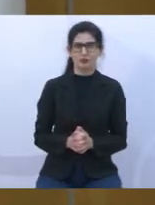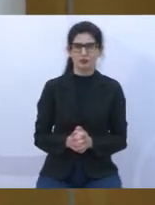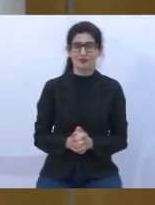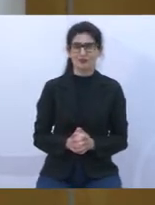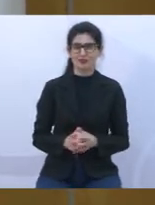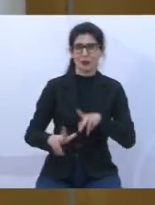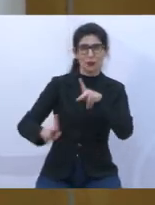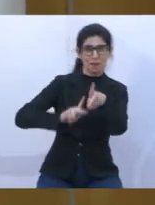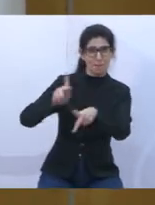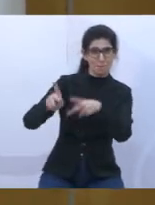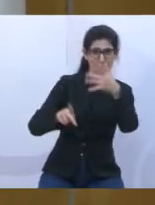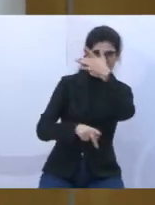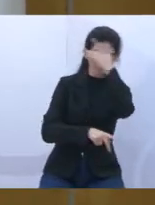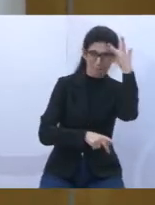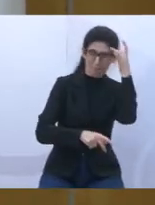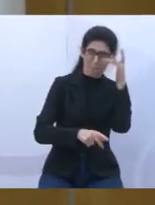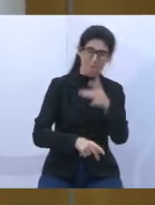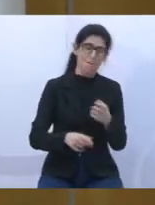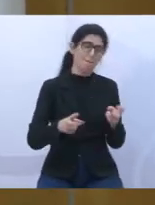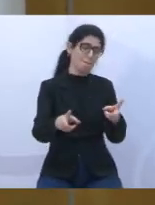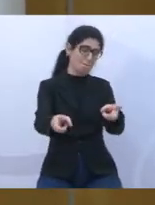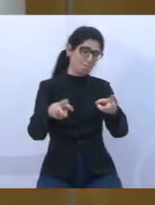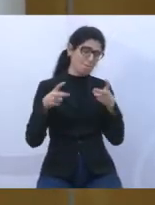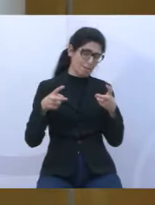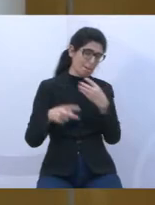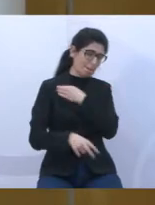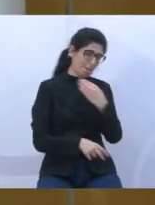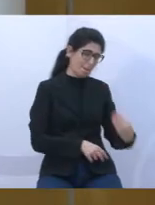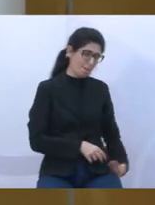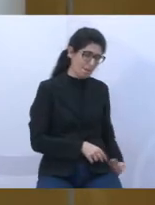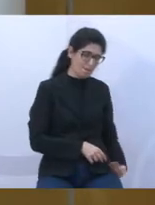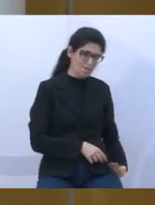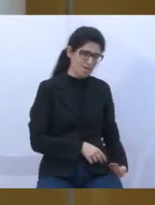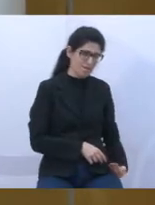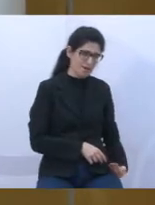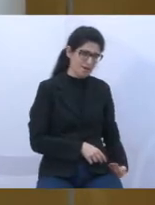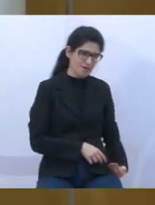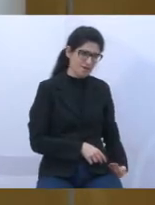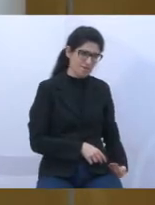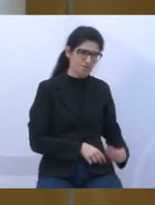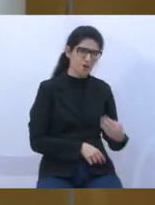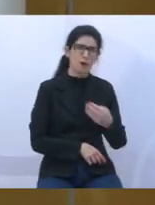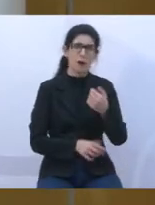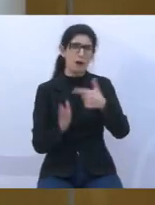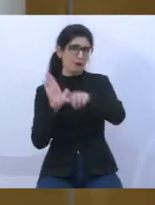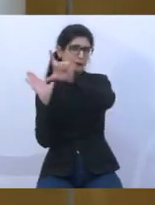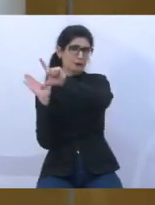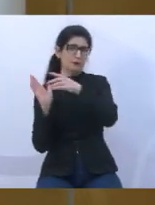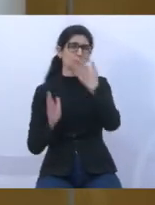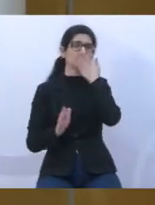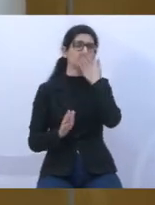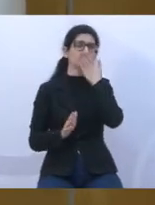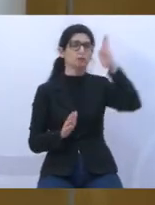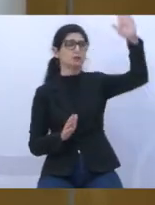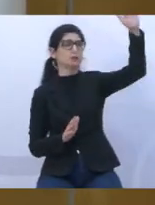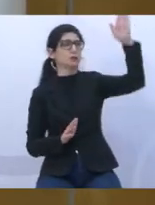ela vê um governo aonde não cumprir as promessas de campanha